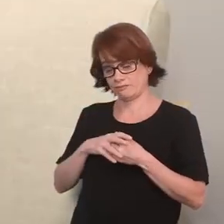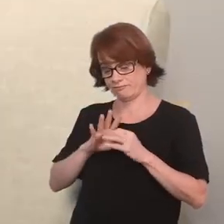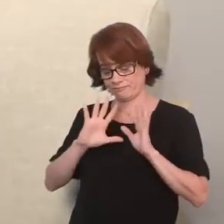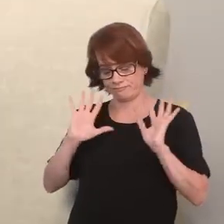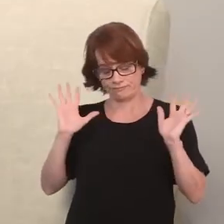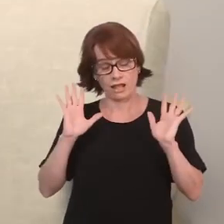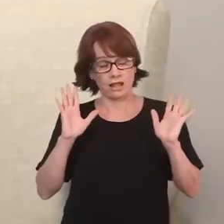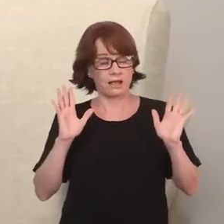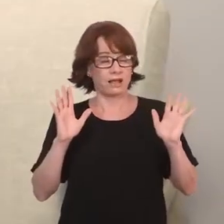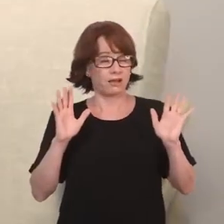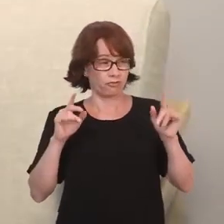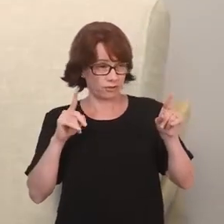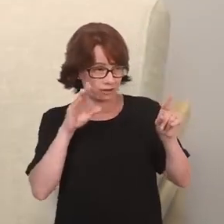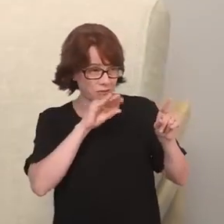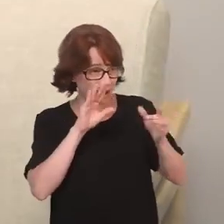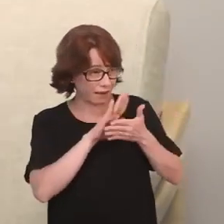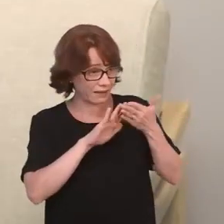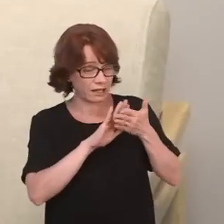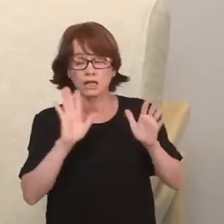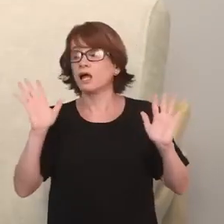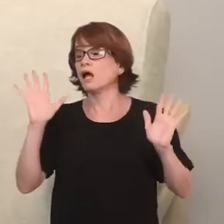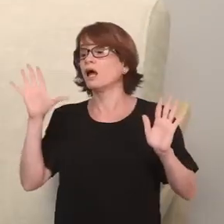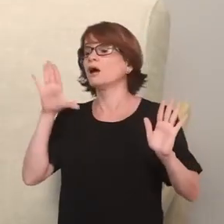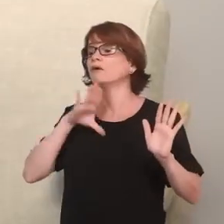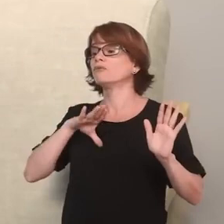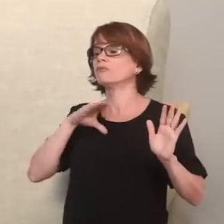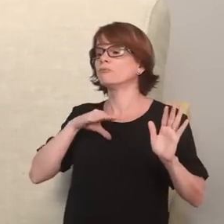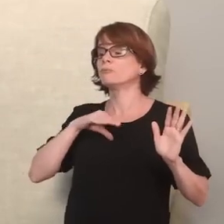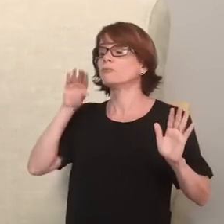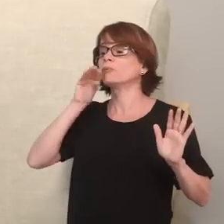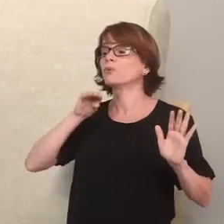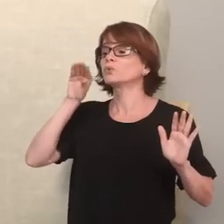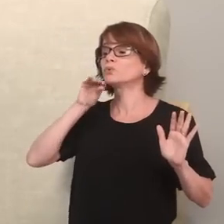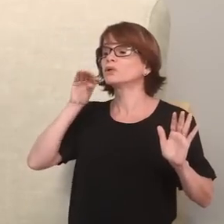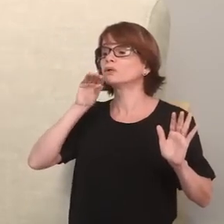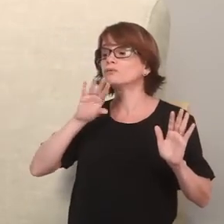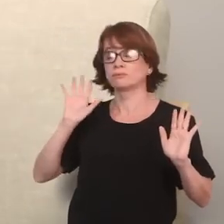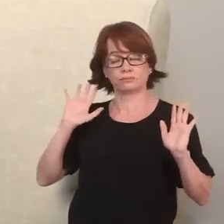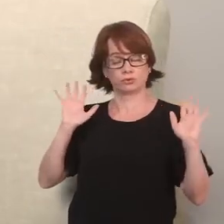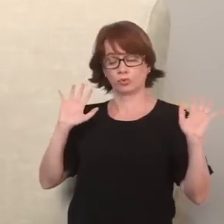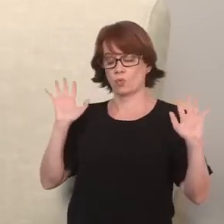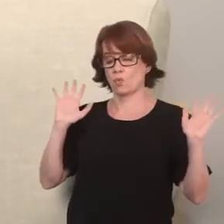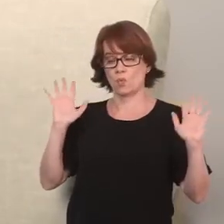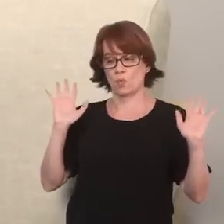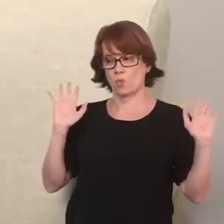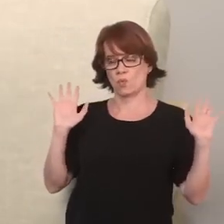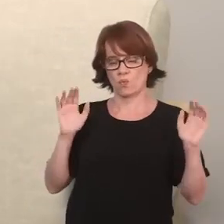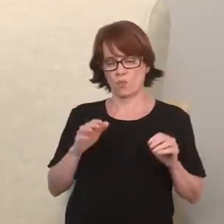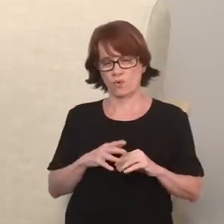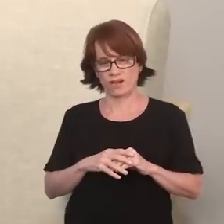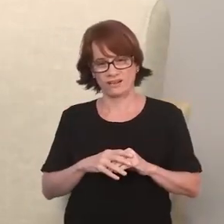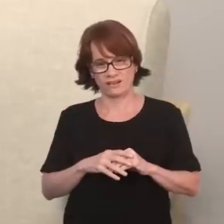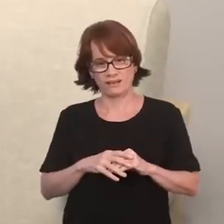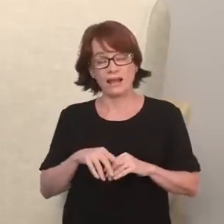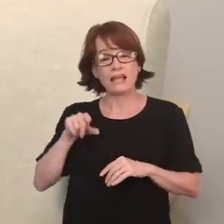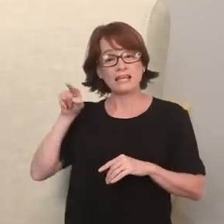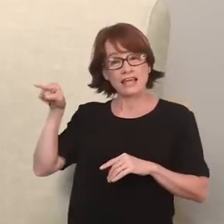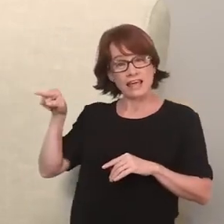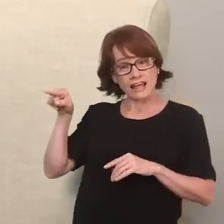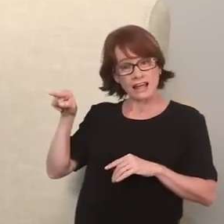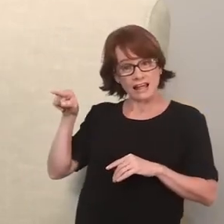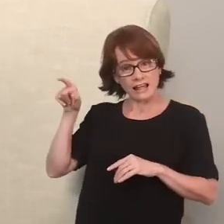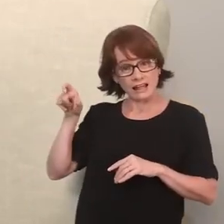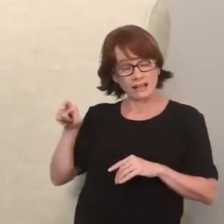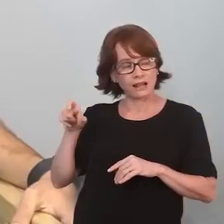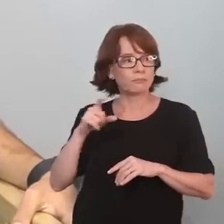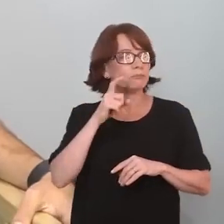não. Eu hablo como um portunhol meu aqui, que vai enganando aí. É engraçado que eu sempre adorei... mentira, eu não